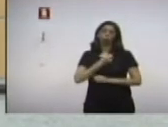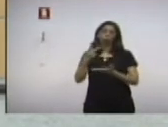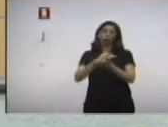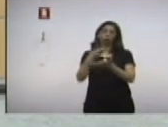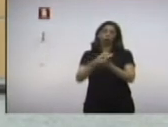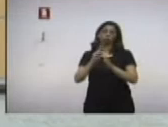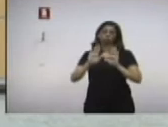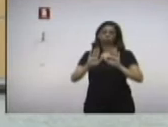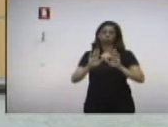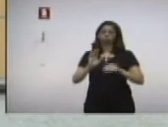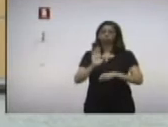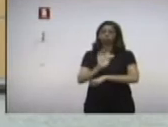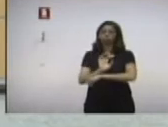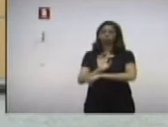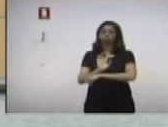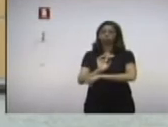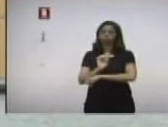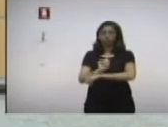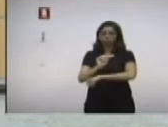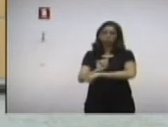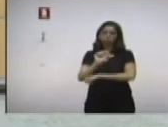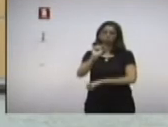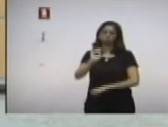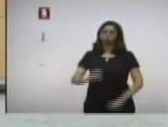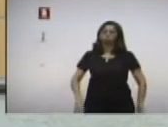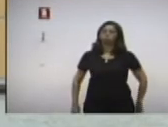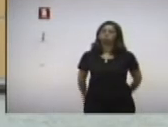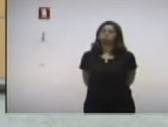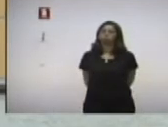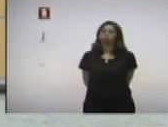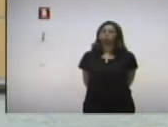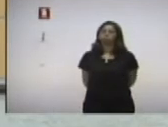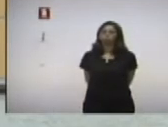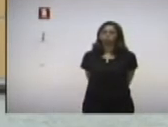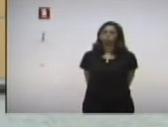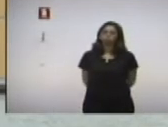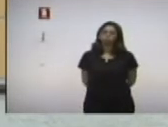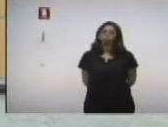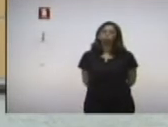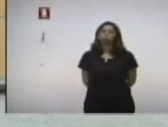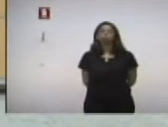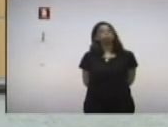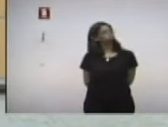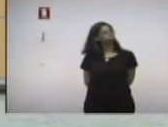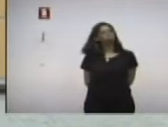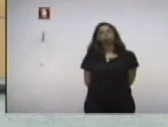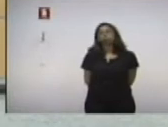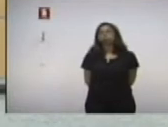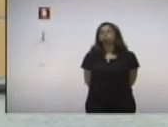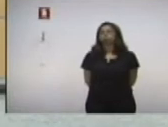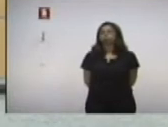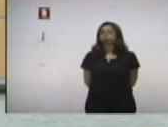16:36 força himiko 34 encontrou para mostrar mesmo